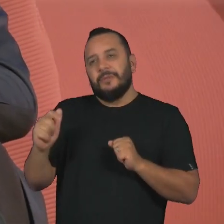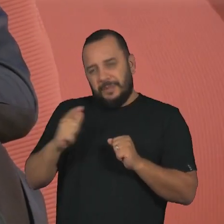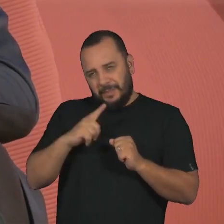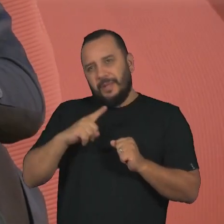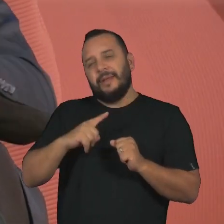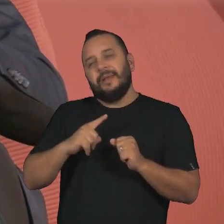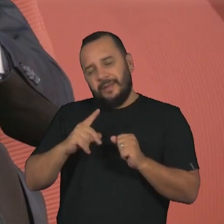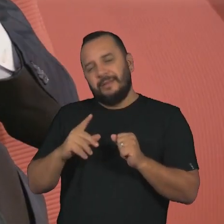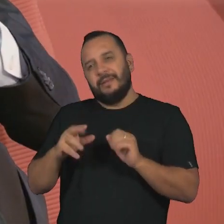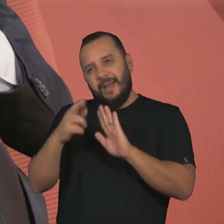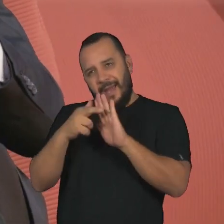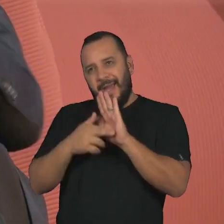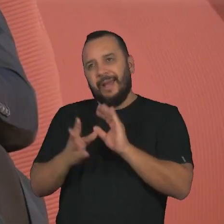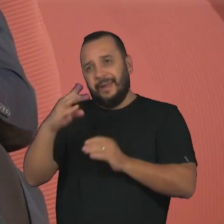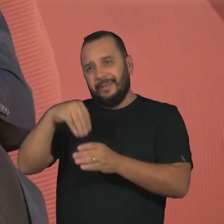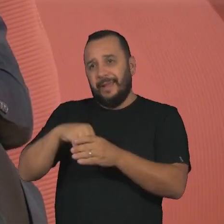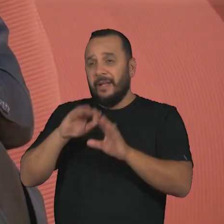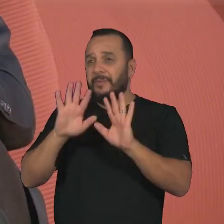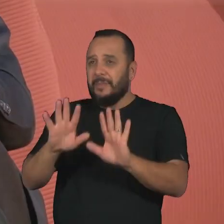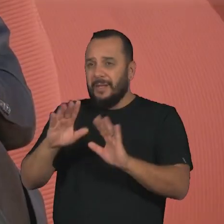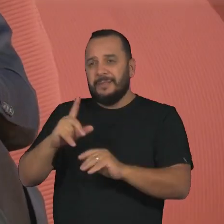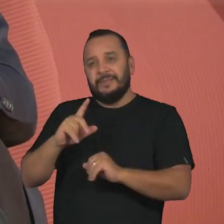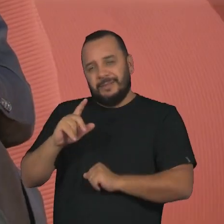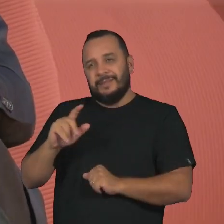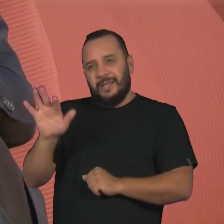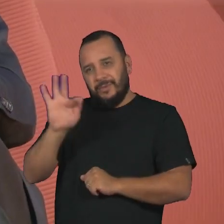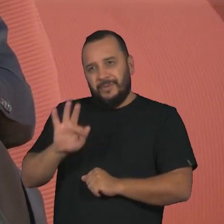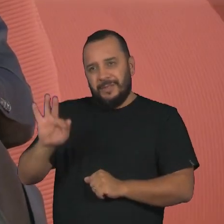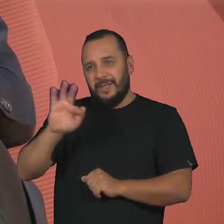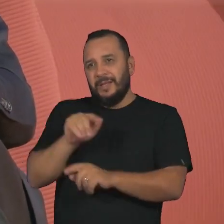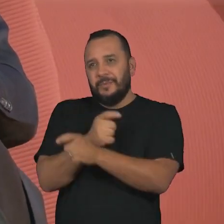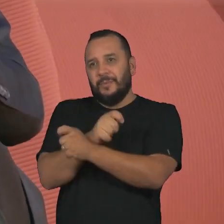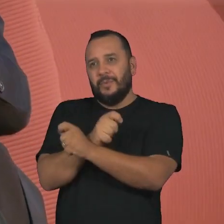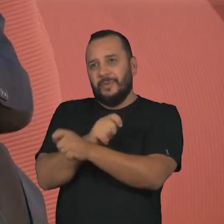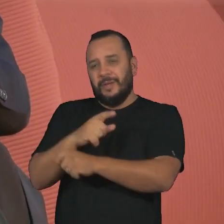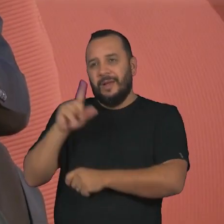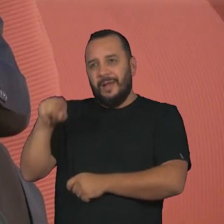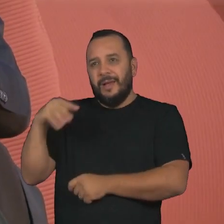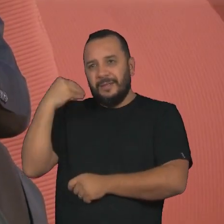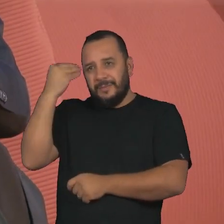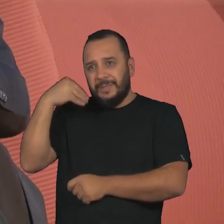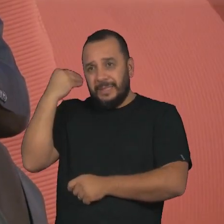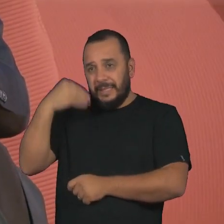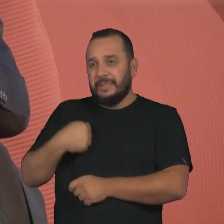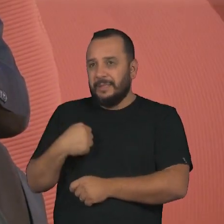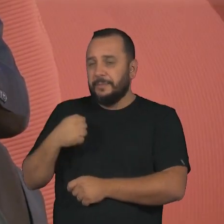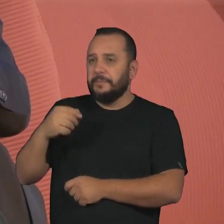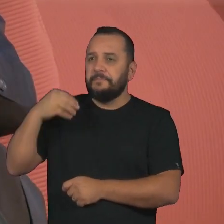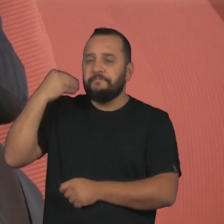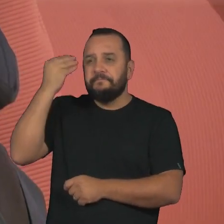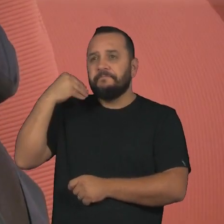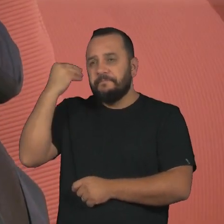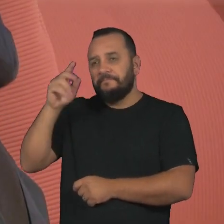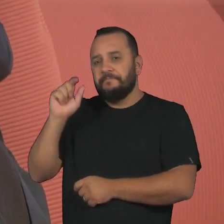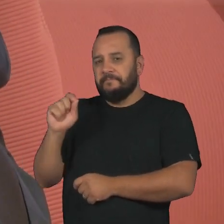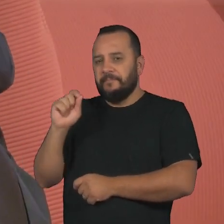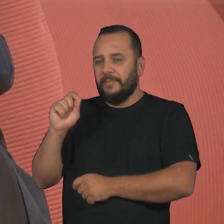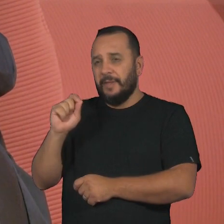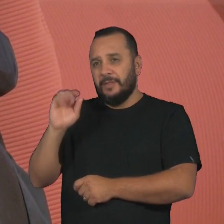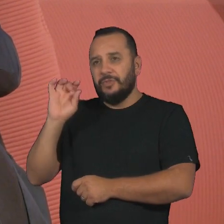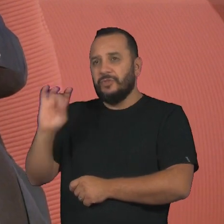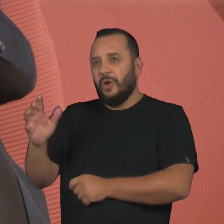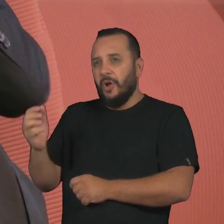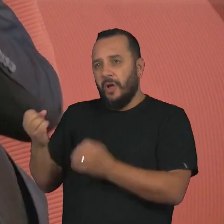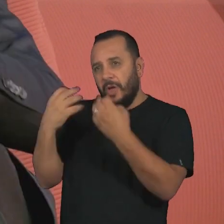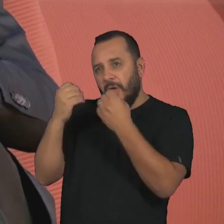né? Então, é uma experiência, eu diria, a universidade. A universidade não é passar pela universidade, não é você receber